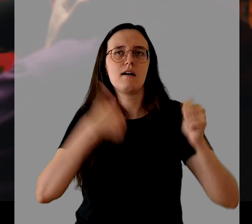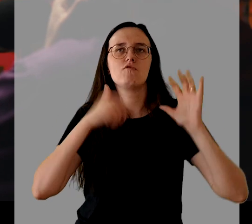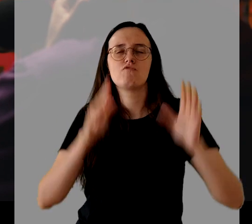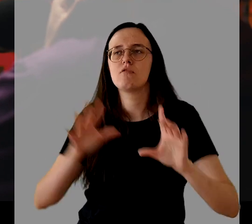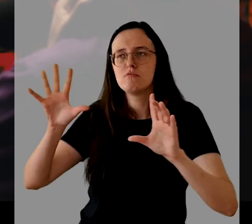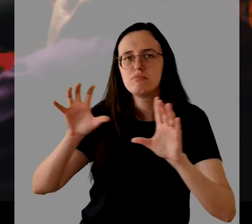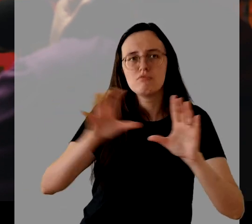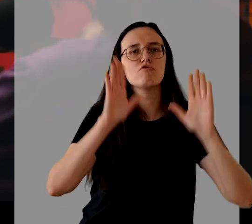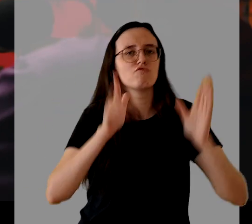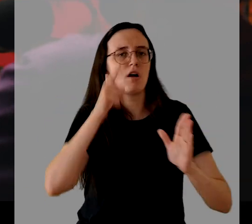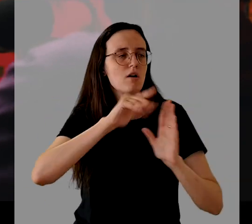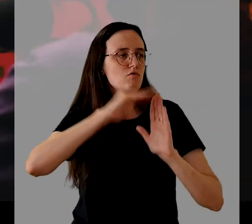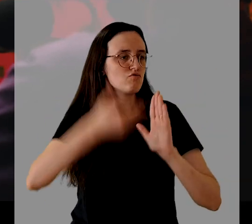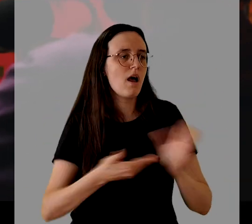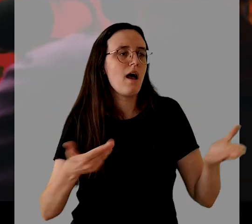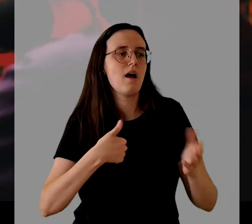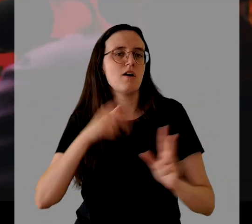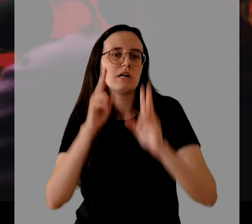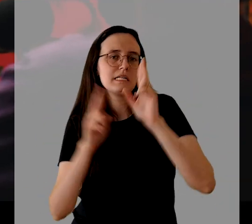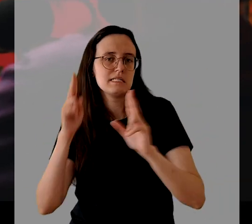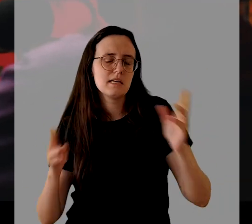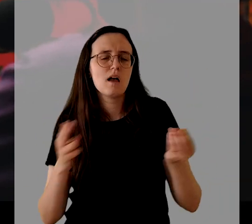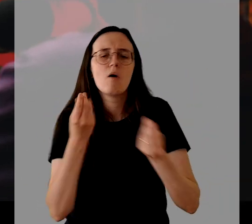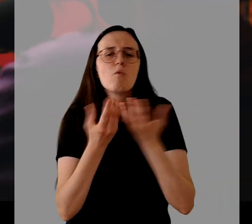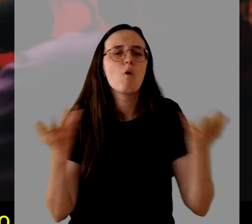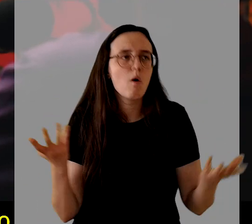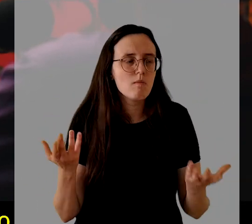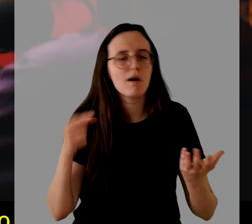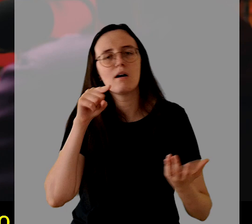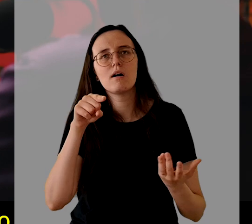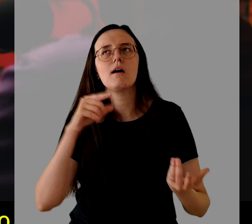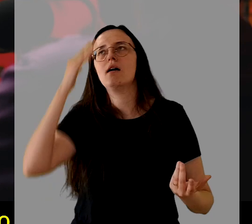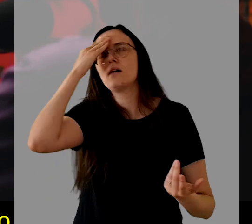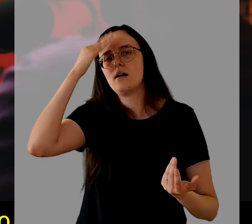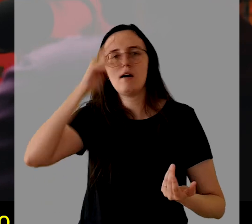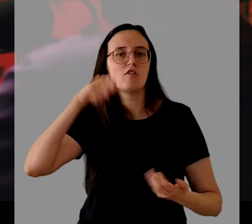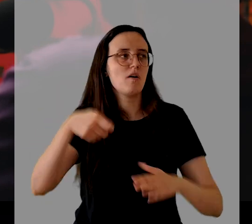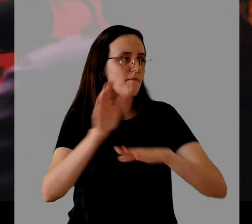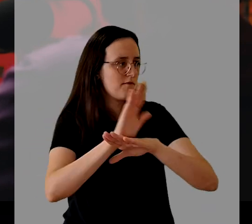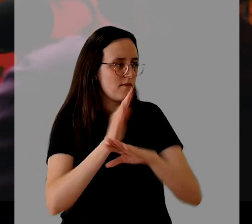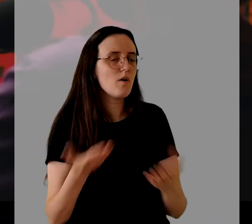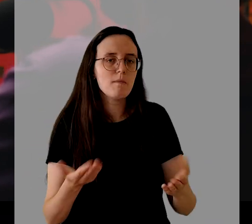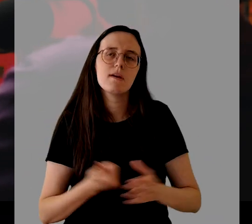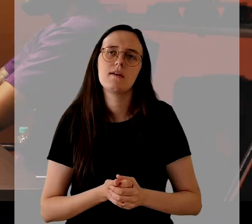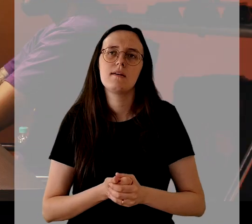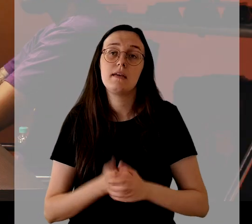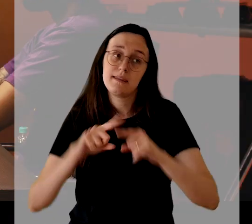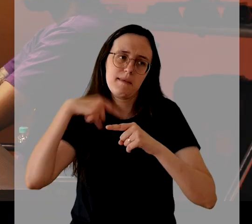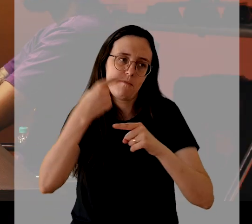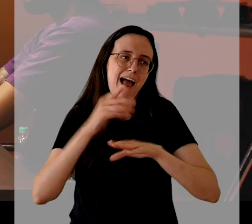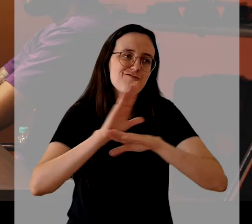beleza, eu captei, estou indo agora para a edição. Como que primeiro essa concepção em cima do filme,